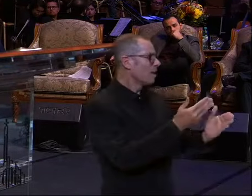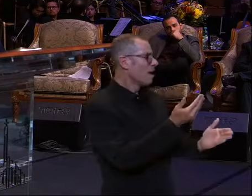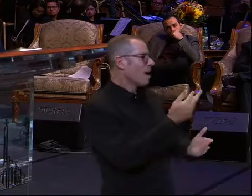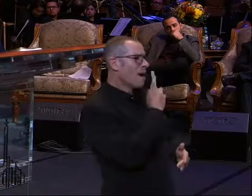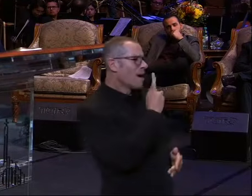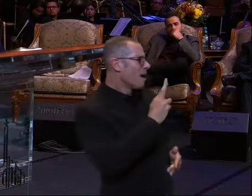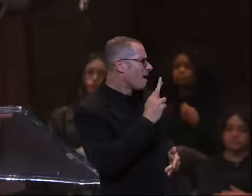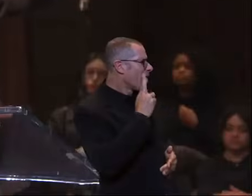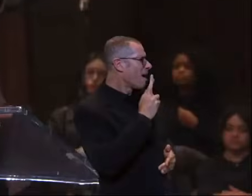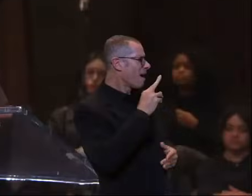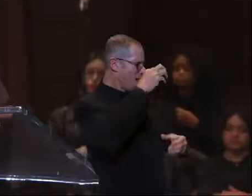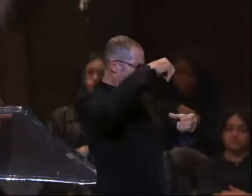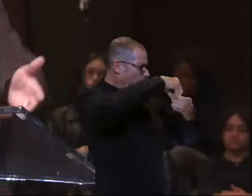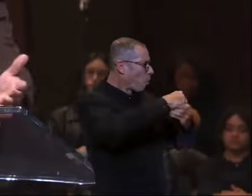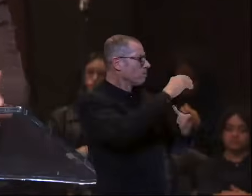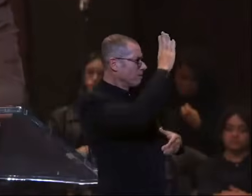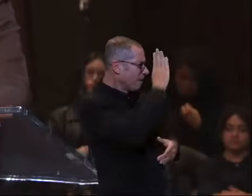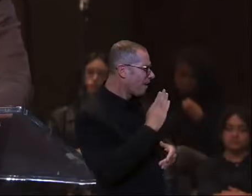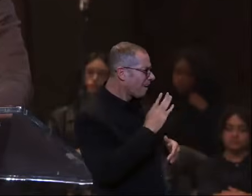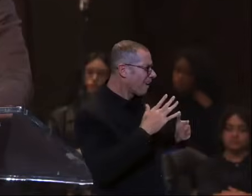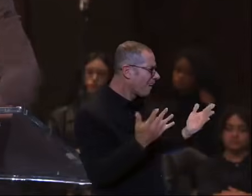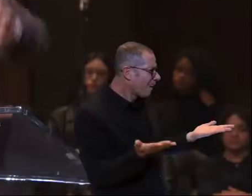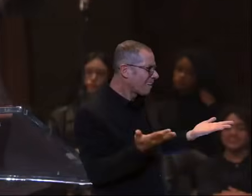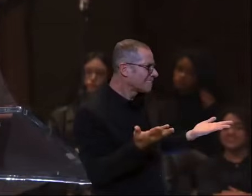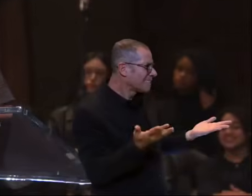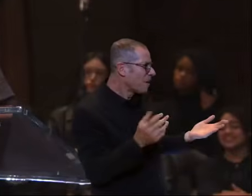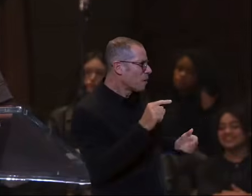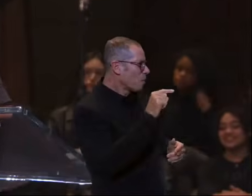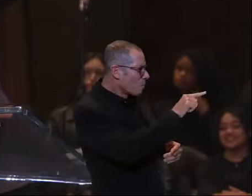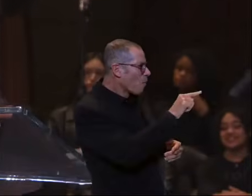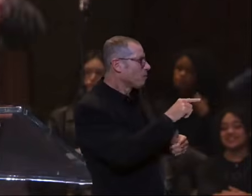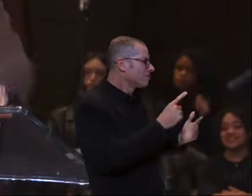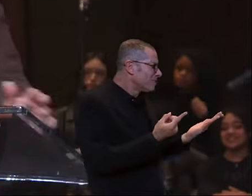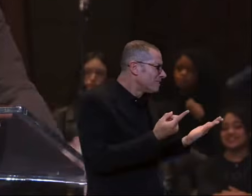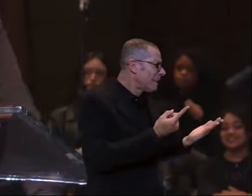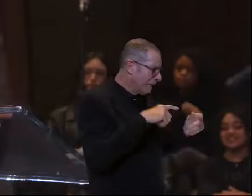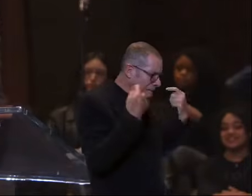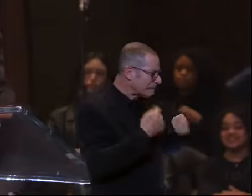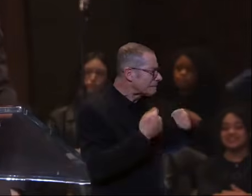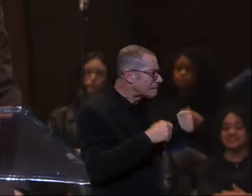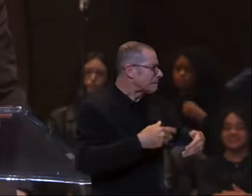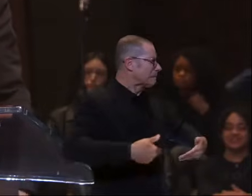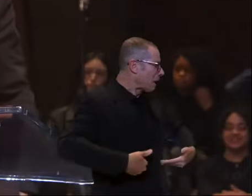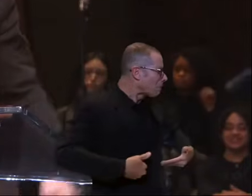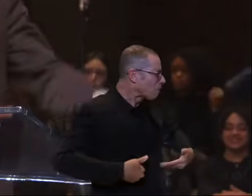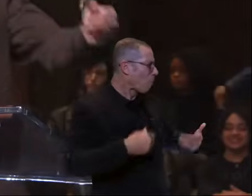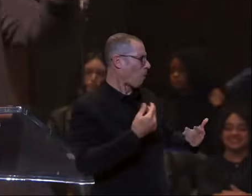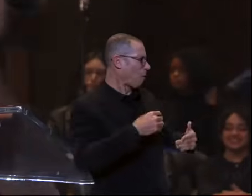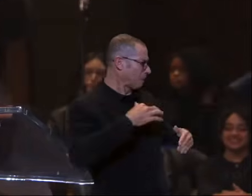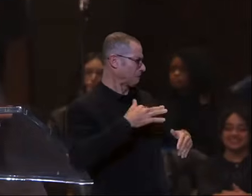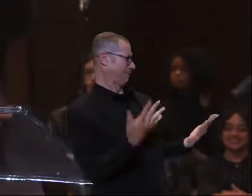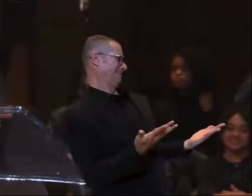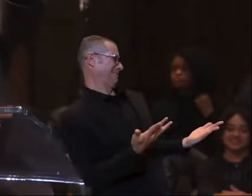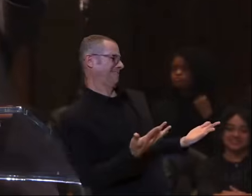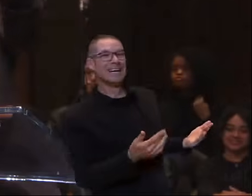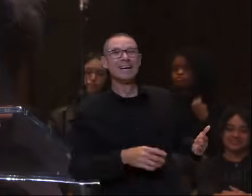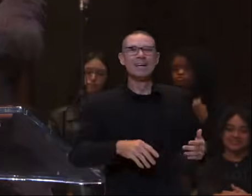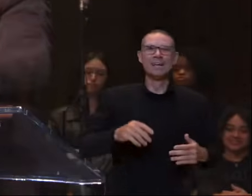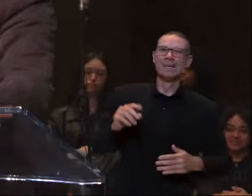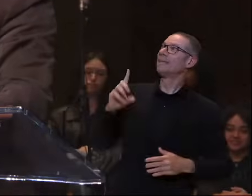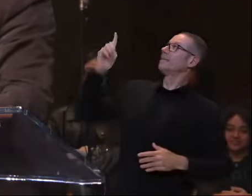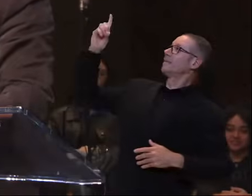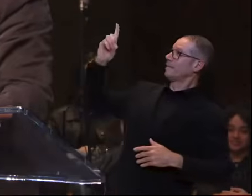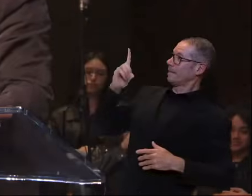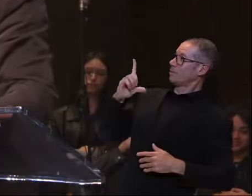refeições são all inclusive, está tudo incluso. Você ficou aí passando necessidade. Deus tem um banquete para mim e